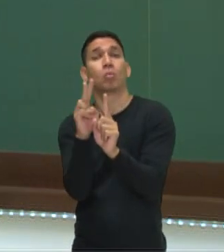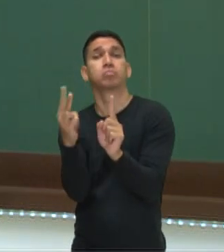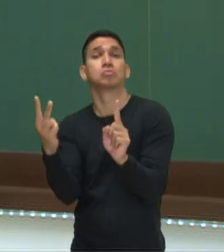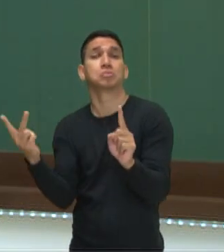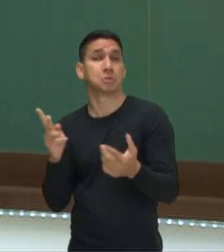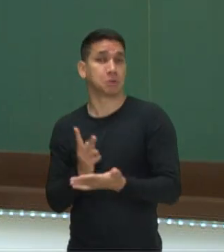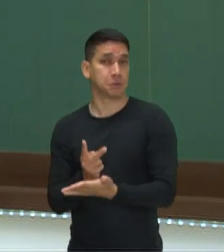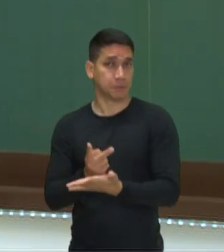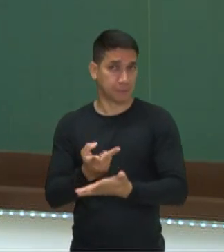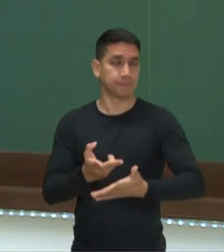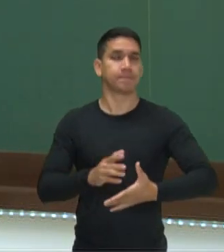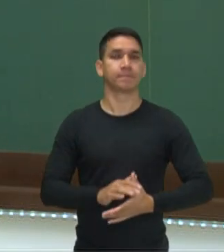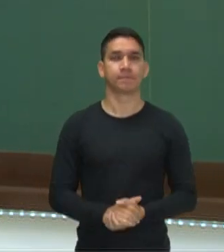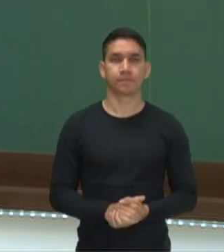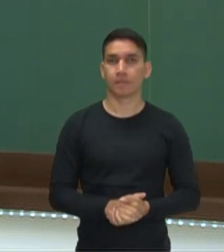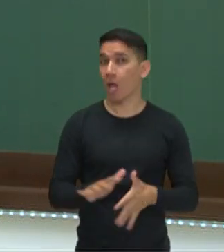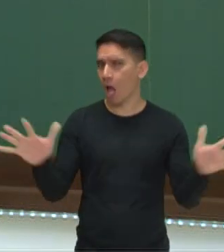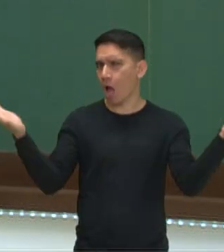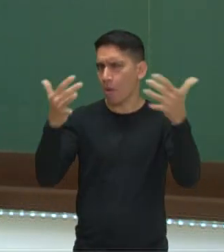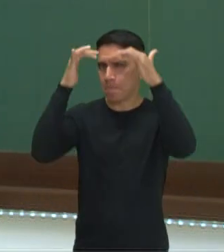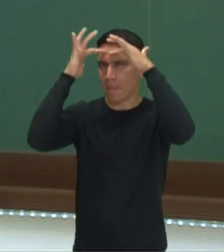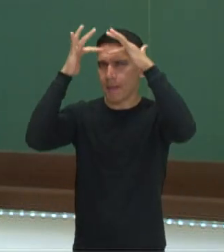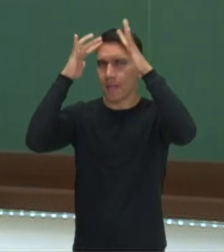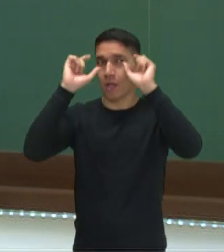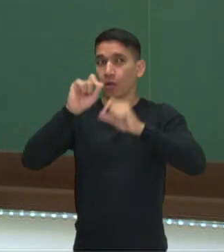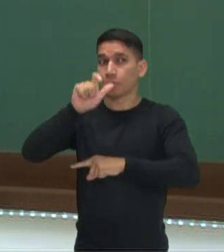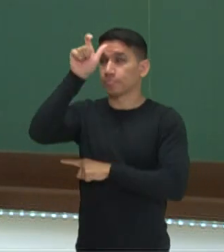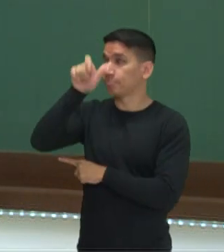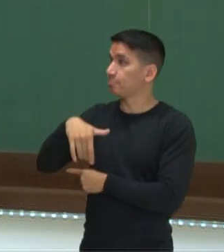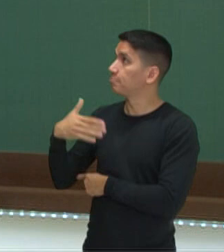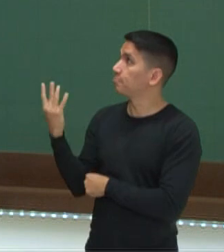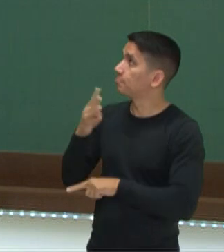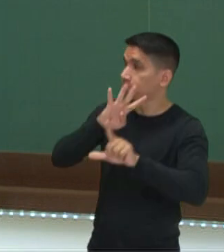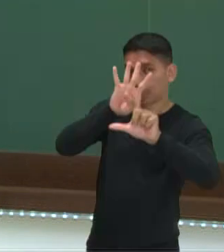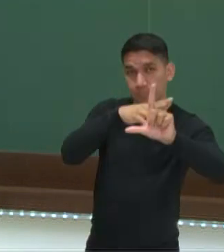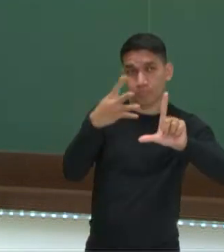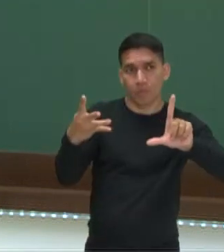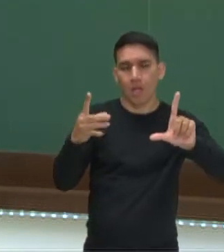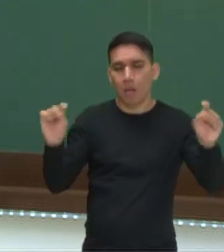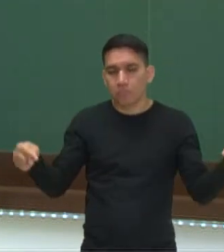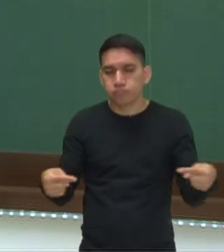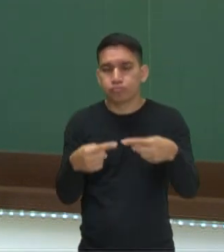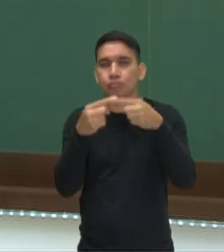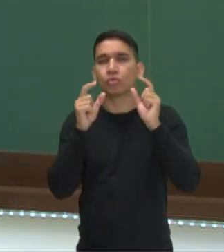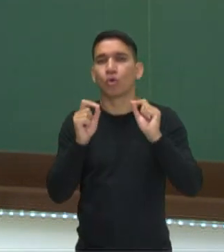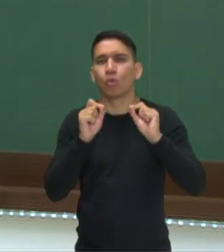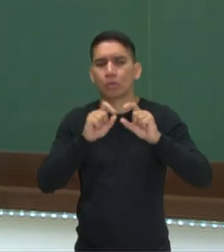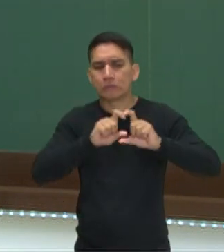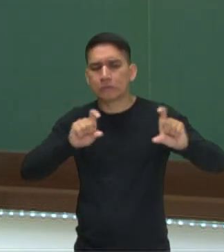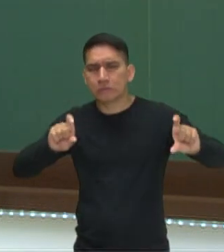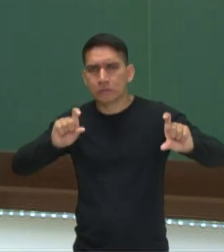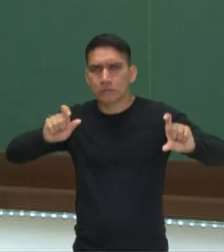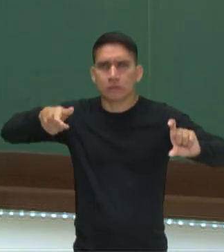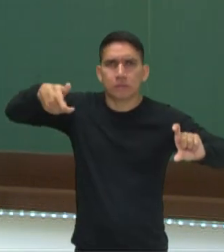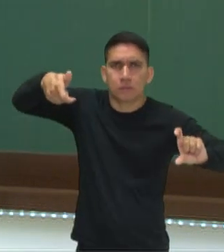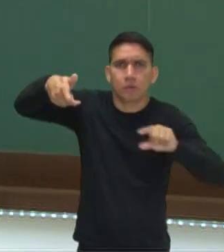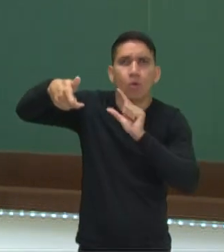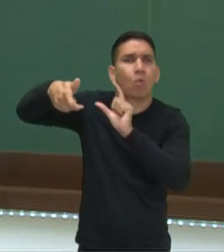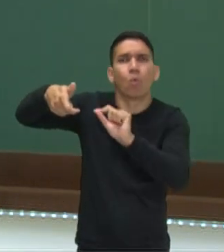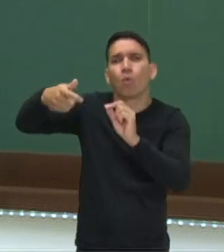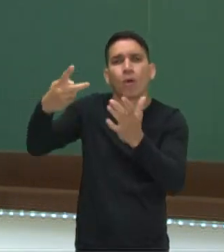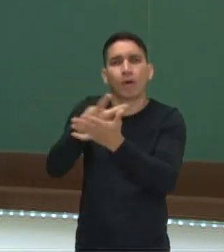seguir. Vamos pensar nessa tabela aqui, colocando esses valores em forma de potência. Então